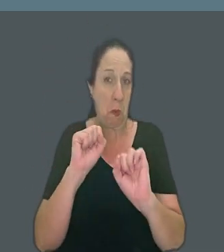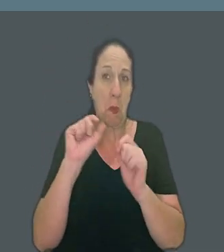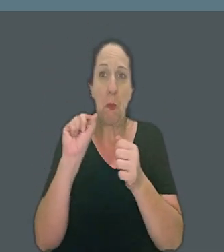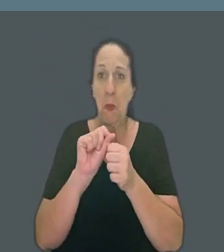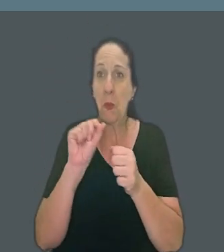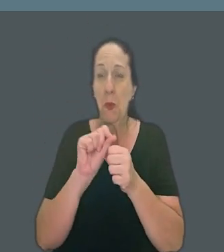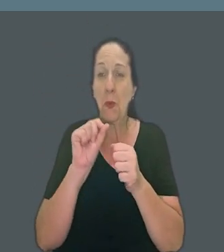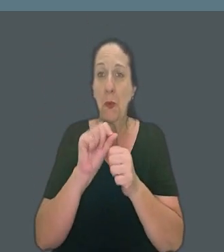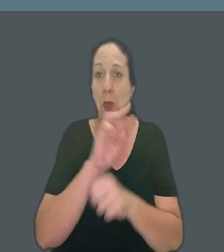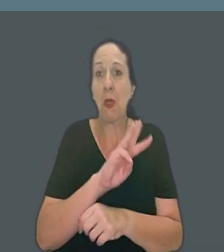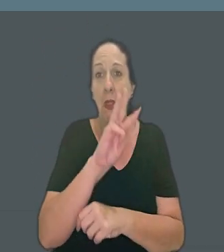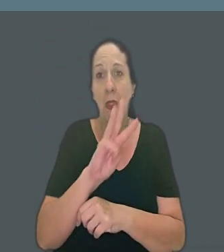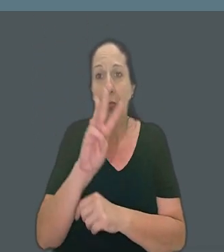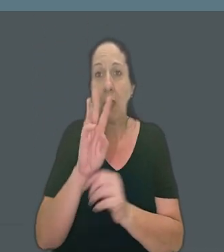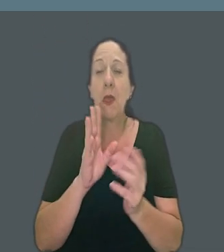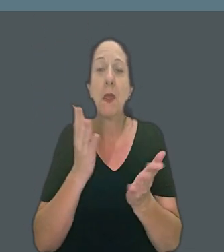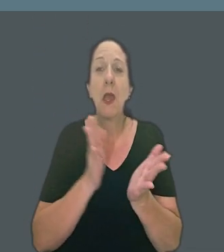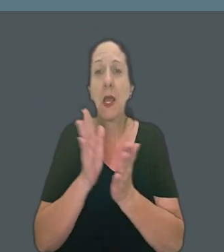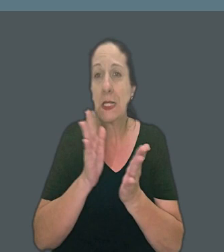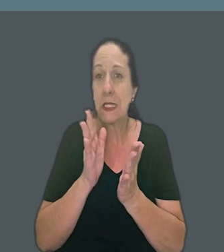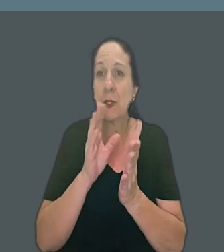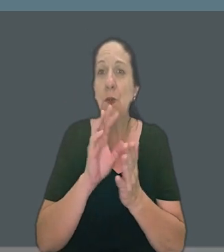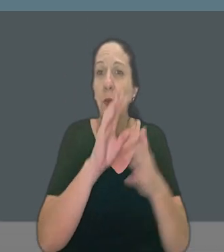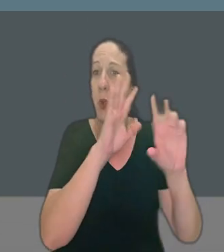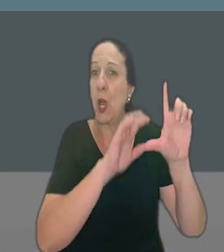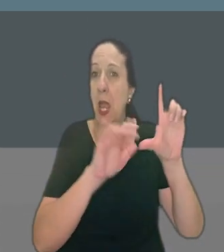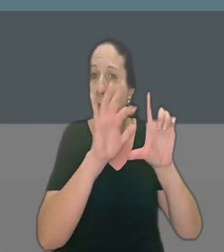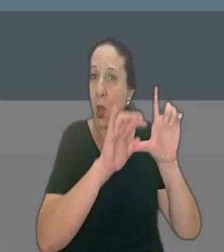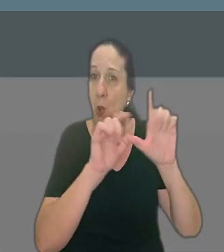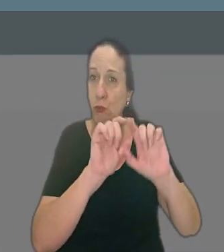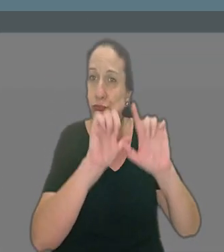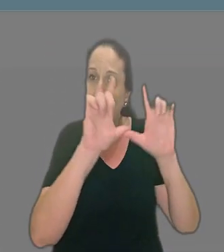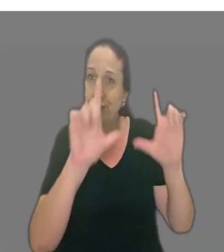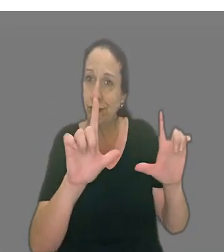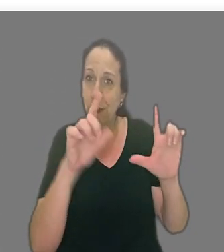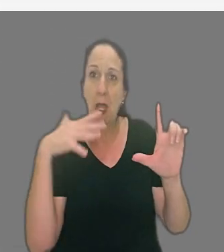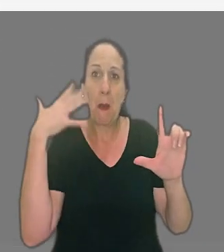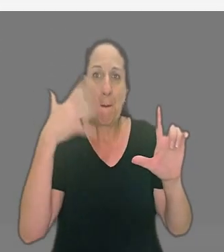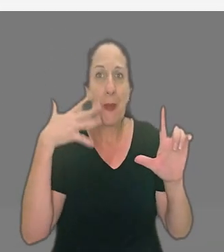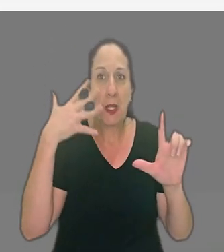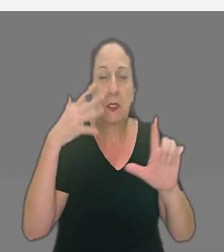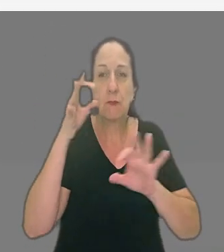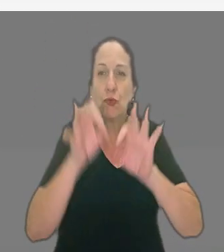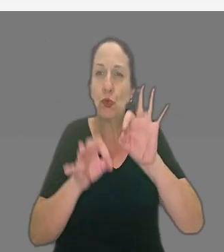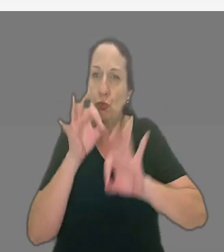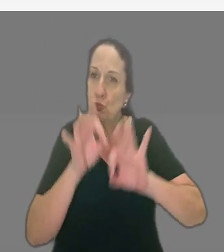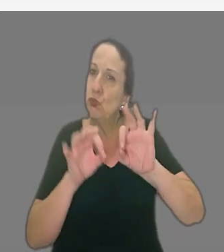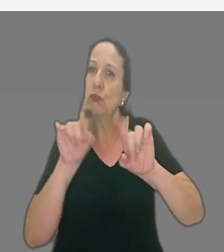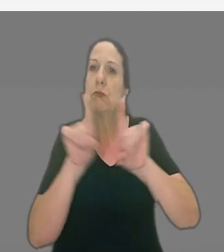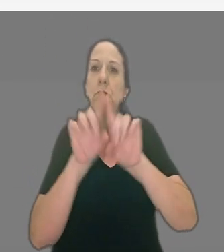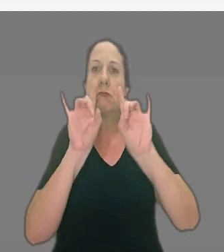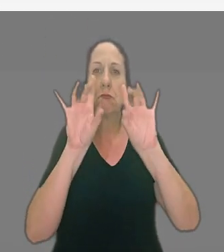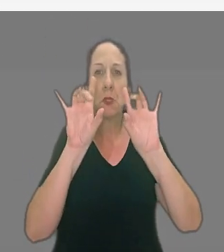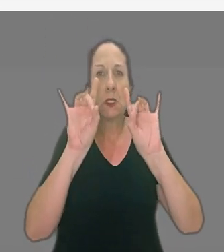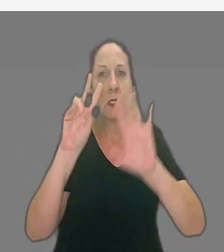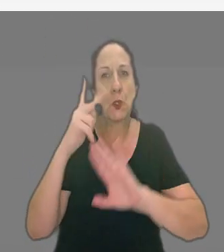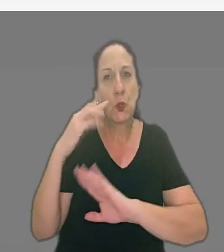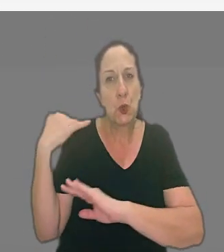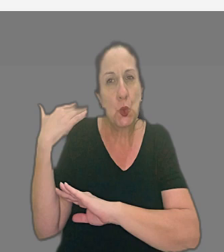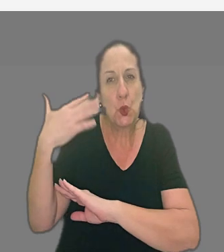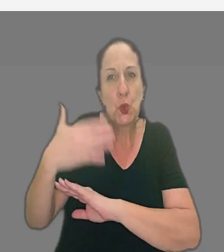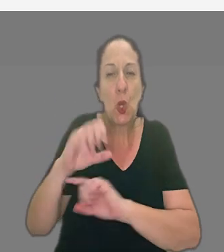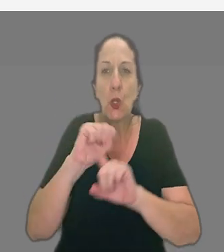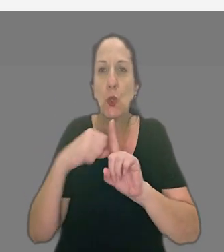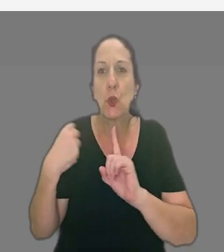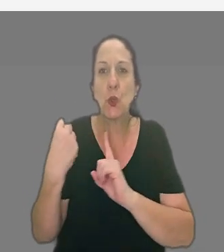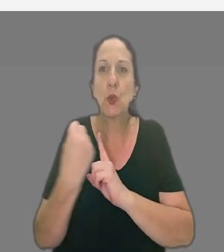e podem ser feitas pelo link acessível pelo QR Code que aparece na tela. Os palestrantes são juristas e especialistas em